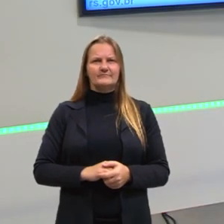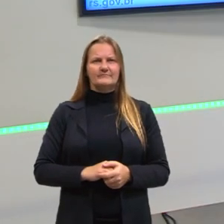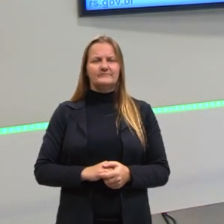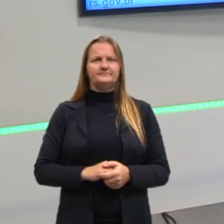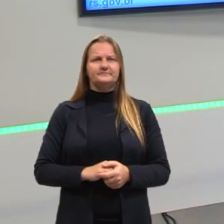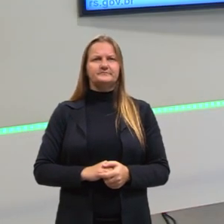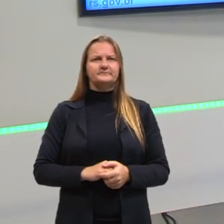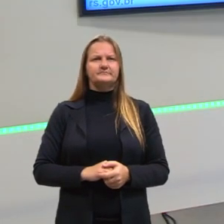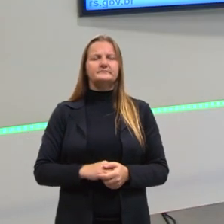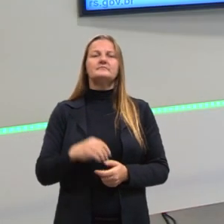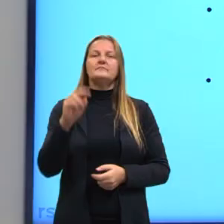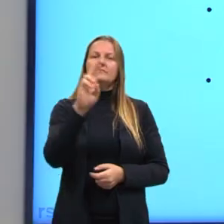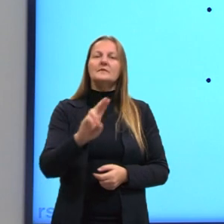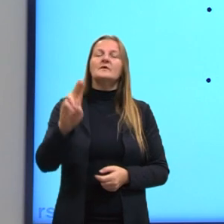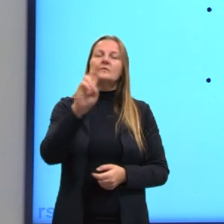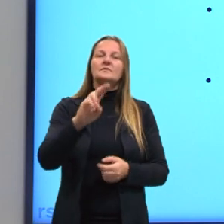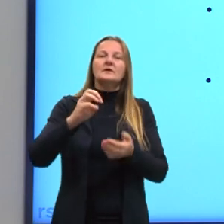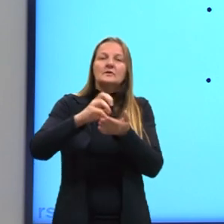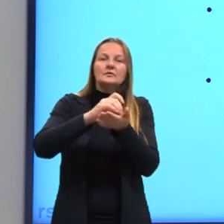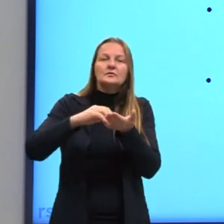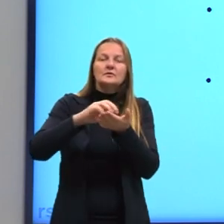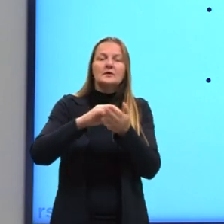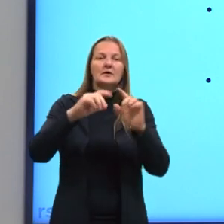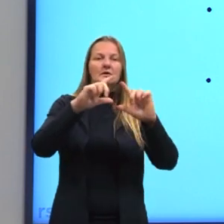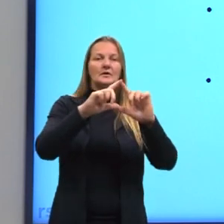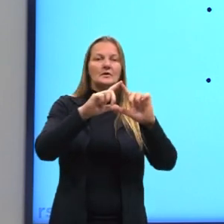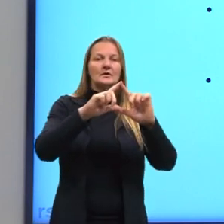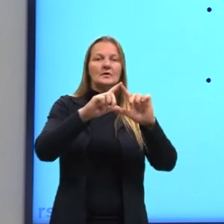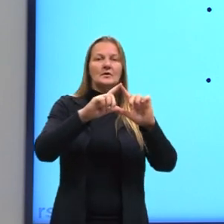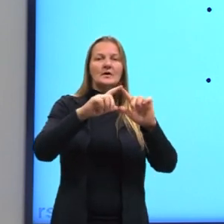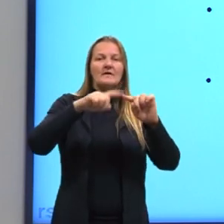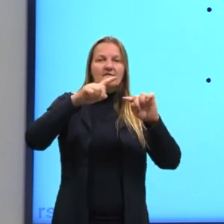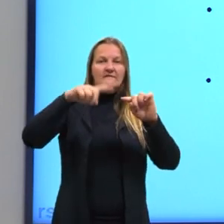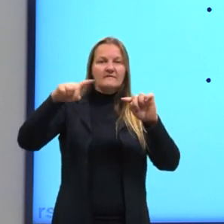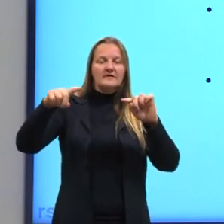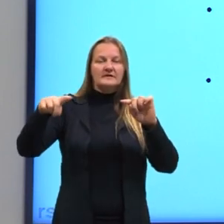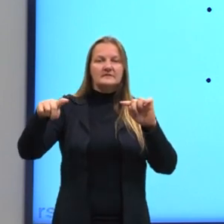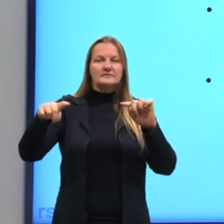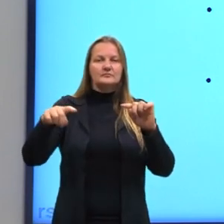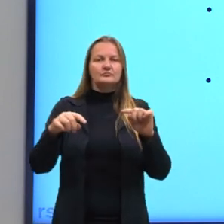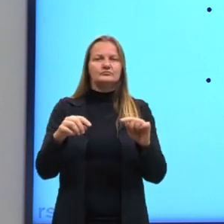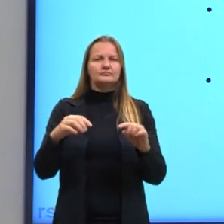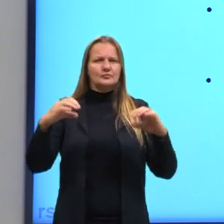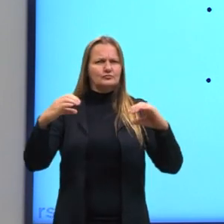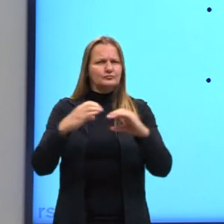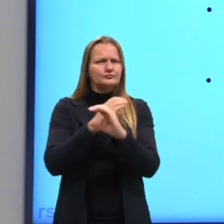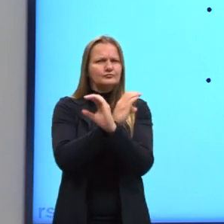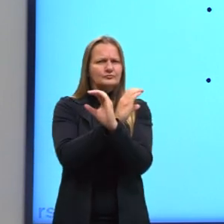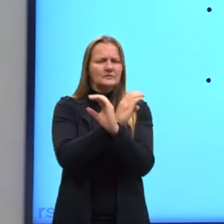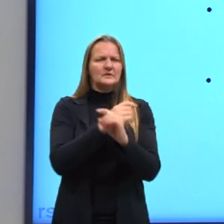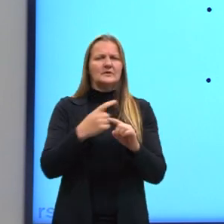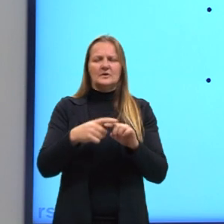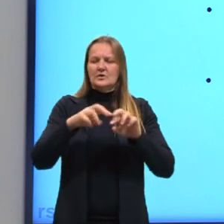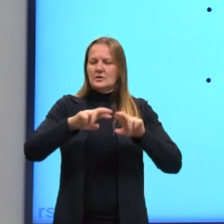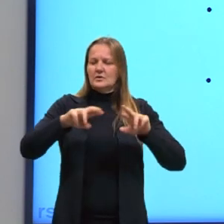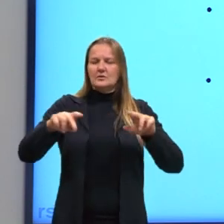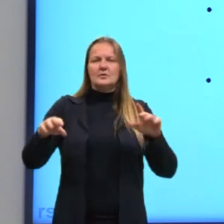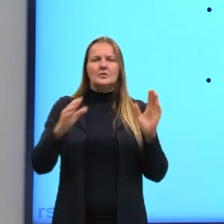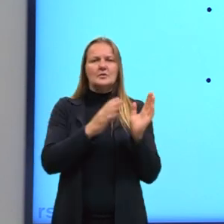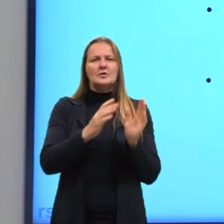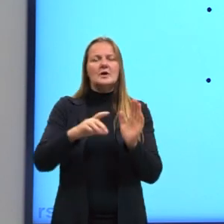então é utilizado para calcular essa variação de entalpia de uma reação que ocorre em várias etapas